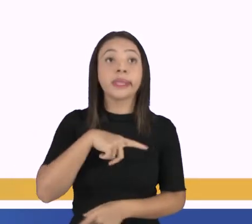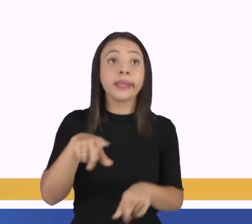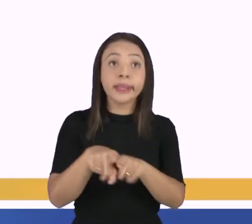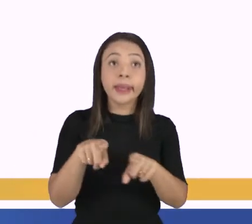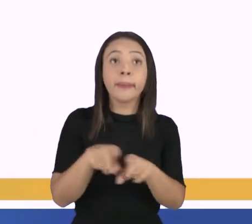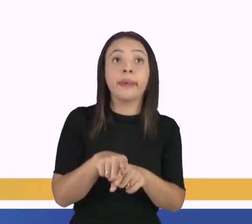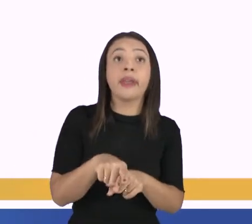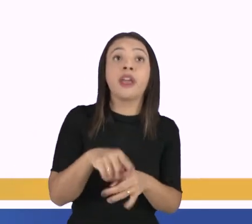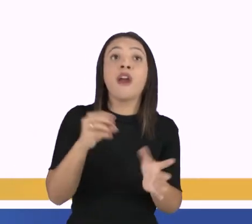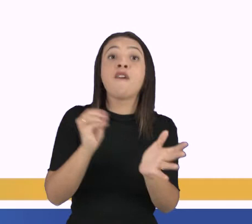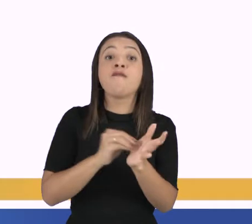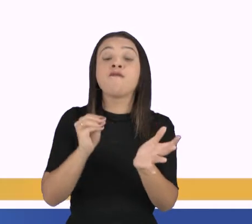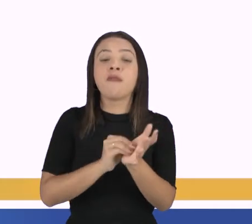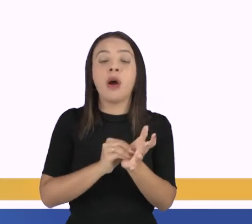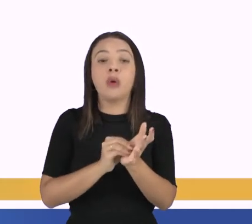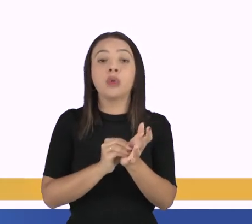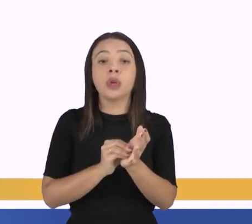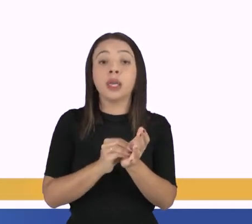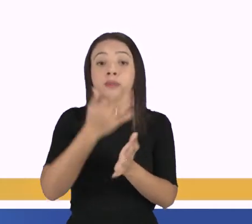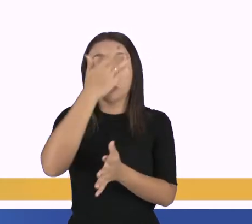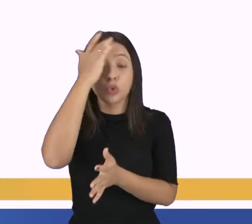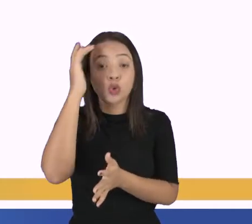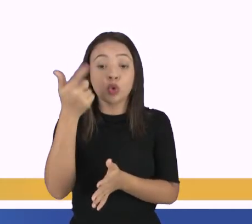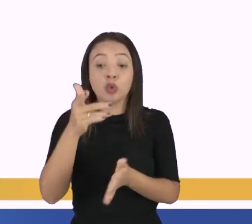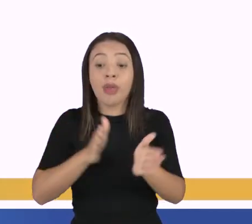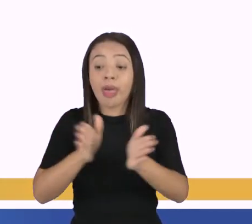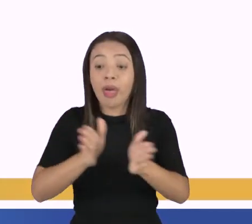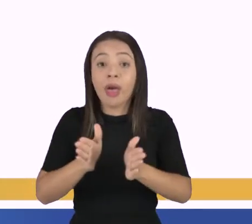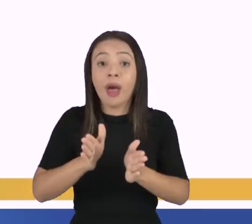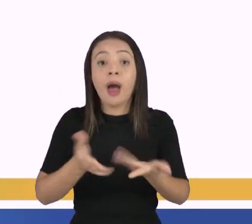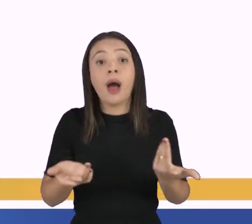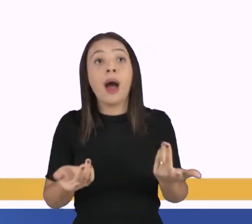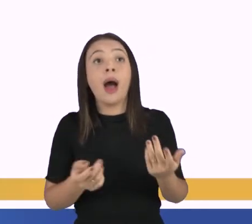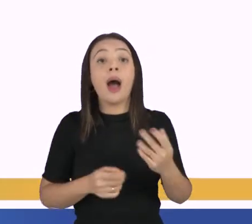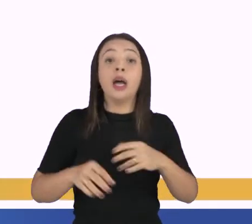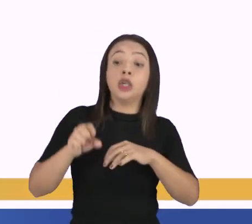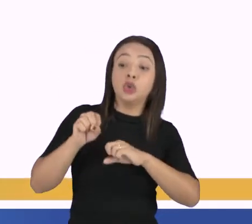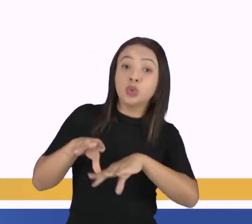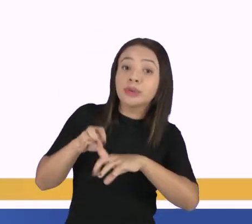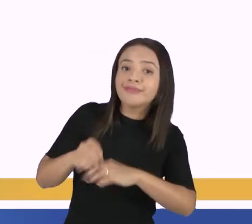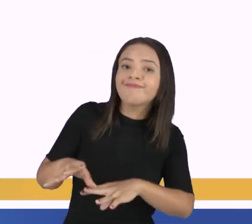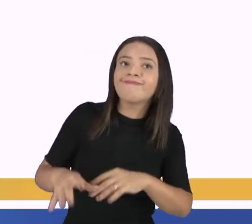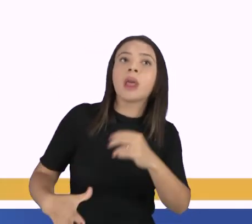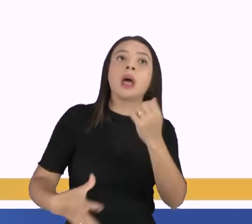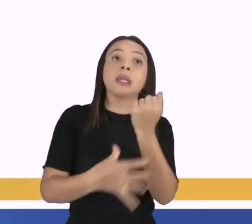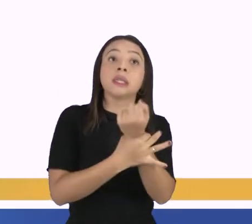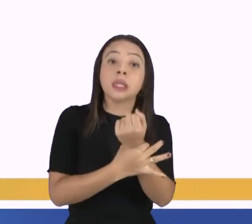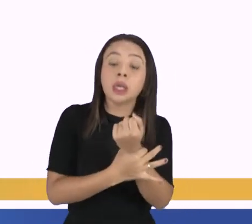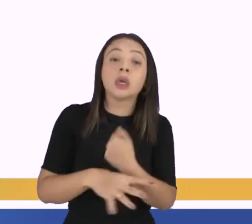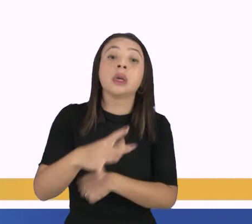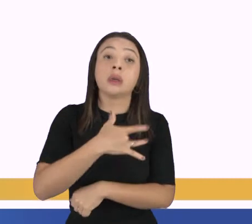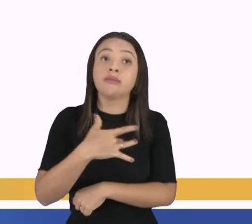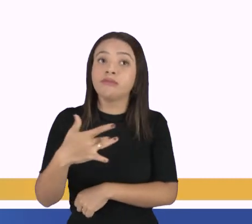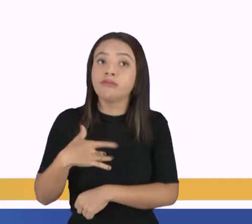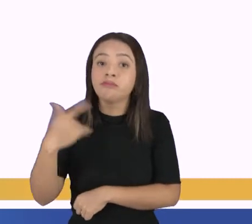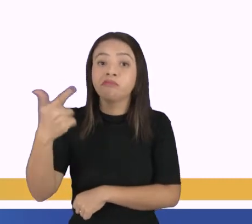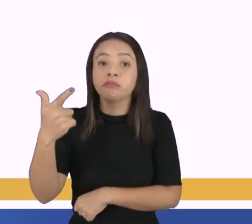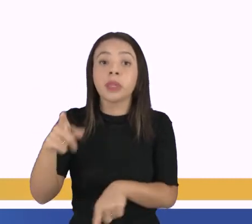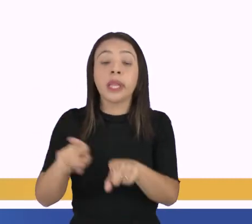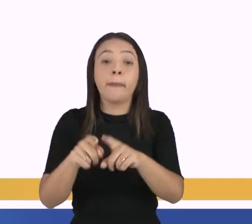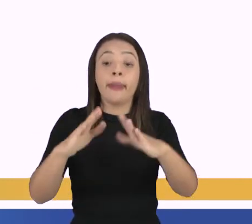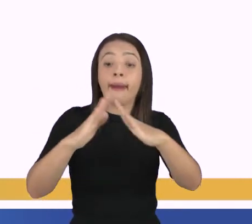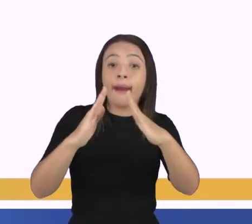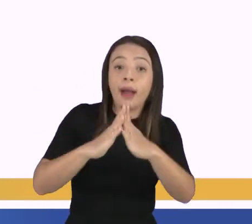de acesso a serviços de qualidade, de educação, de saúde, de segurança, de